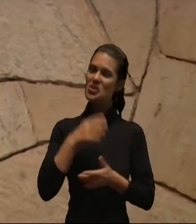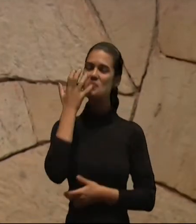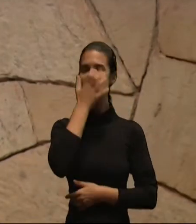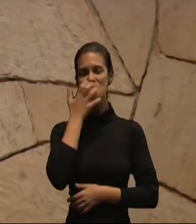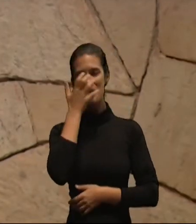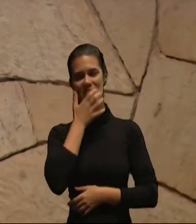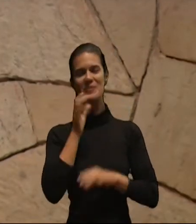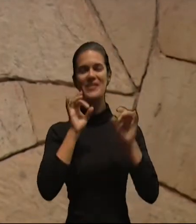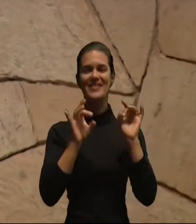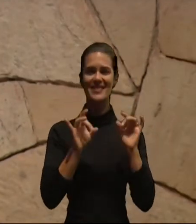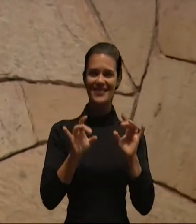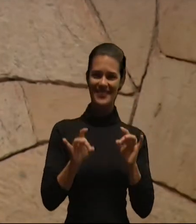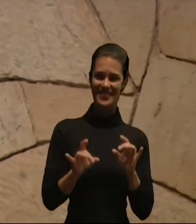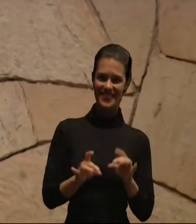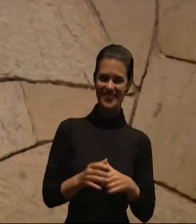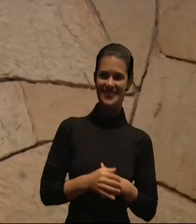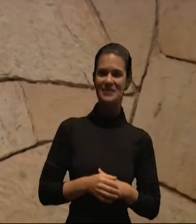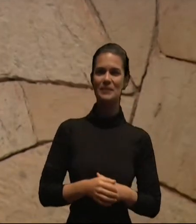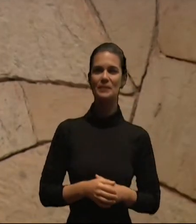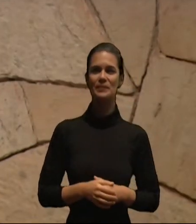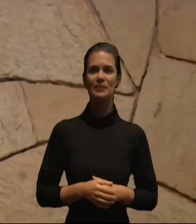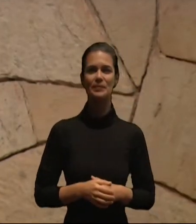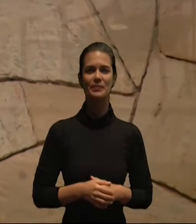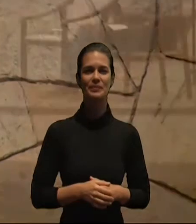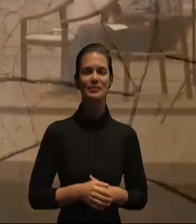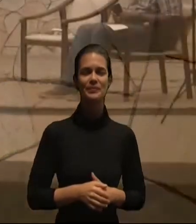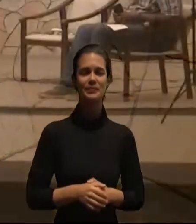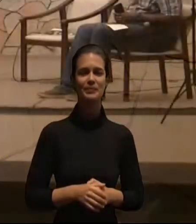que estará cantando e adorando o nome do Senhor.